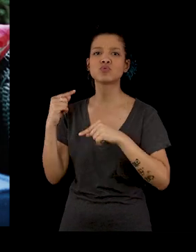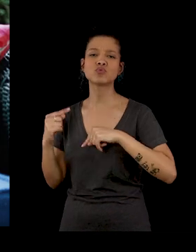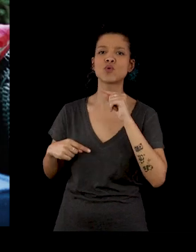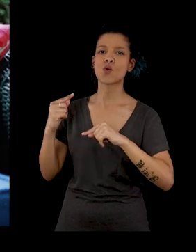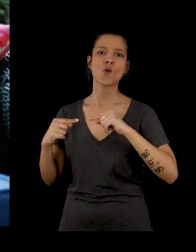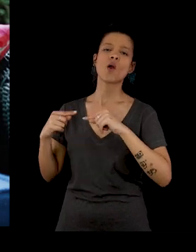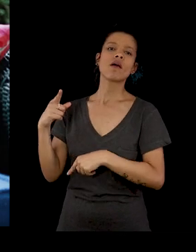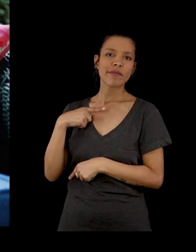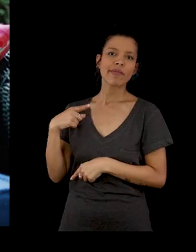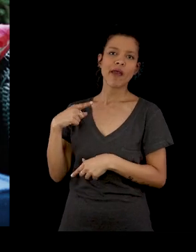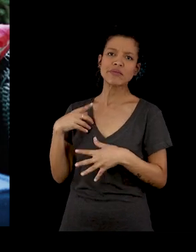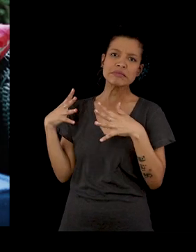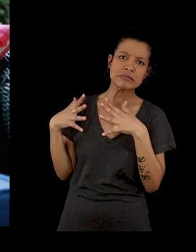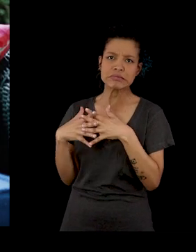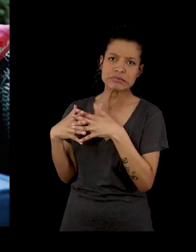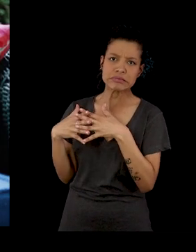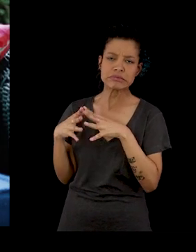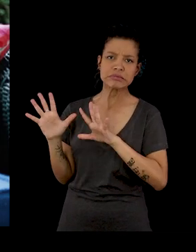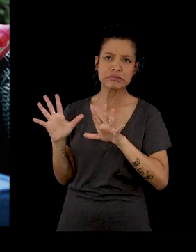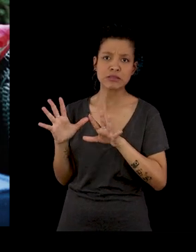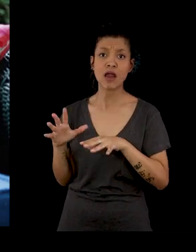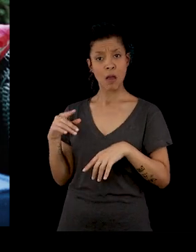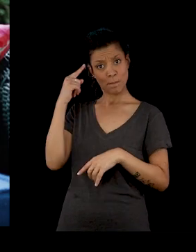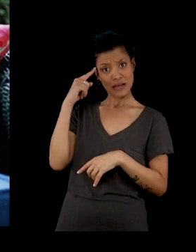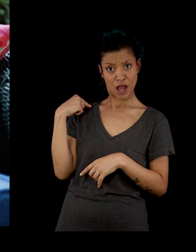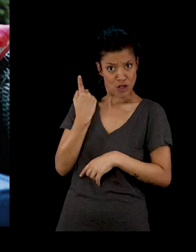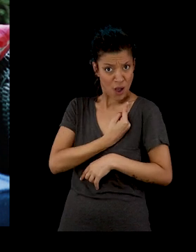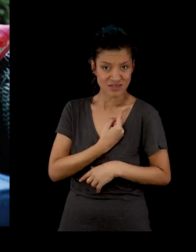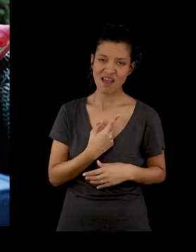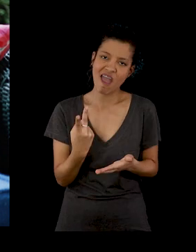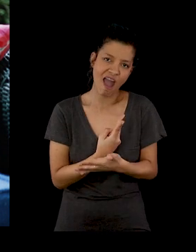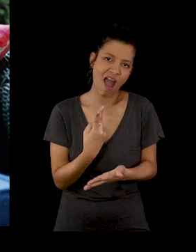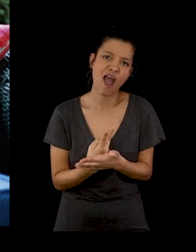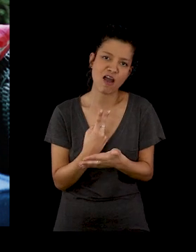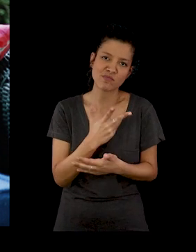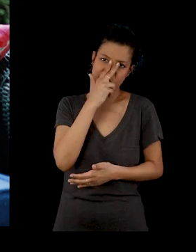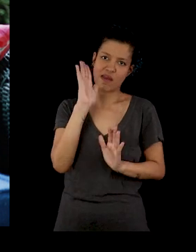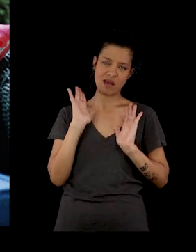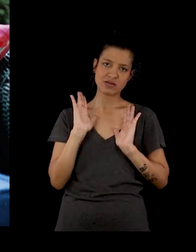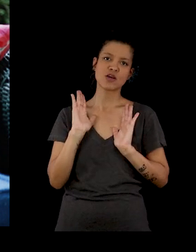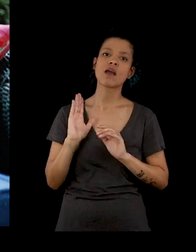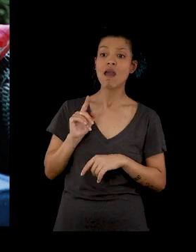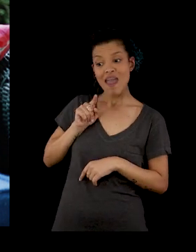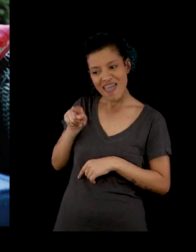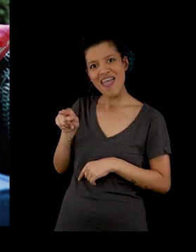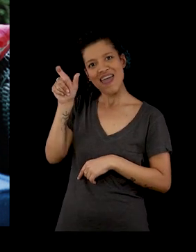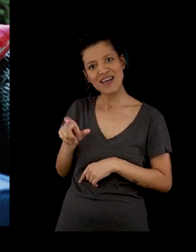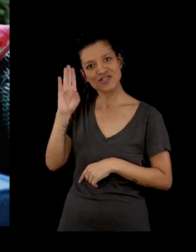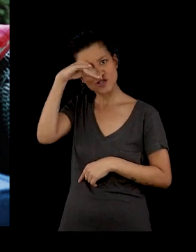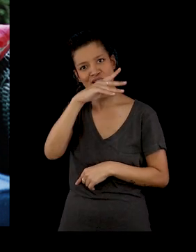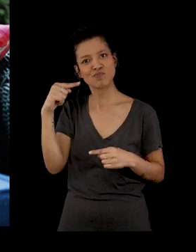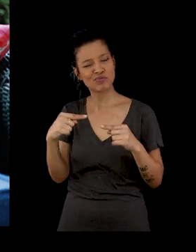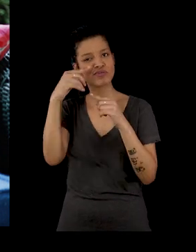que nós estávamos errados, porque ele realmente ele acertou muita coisa, né? Inclusive esse negócio muito interessante do o único